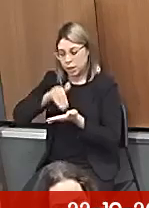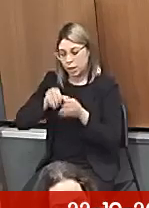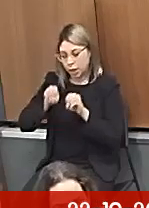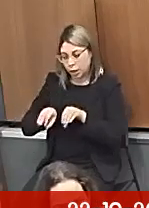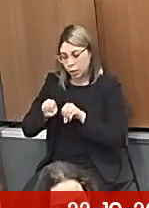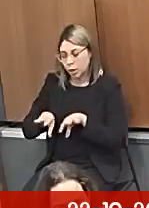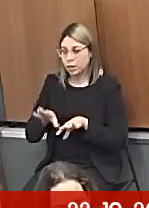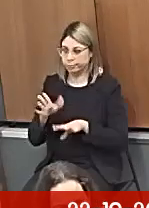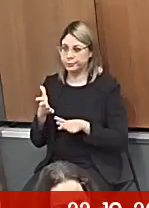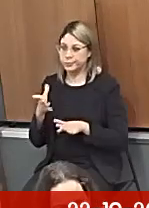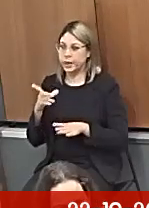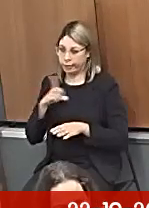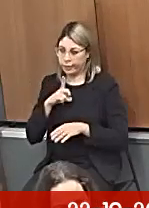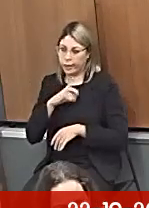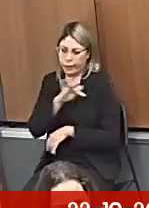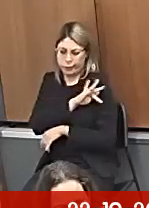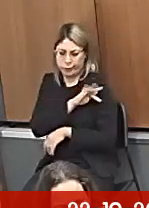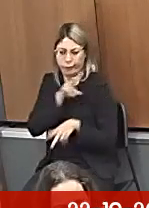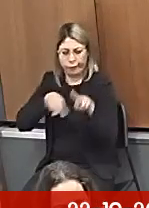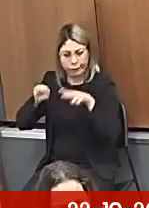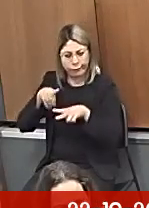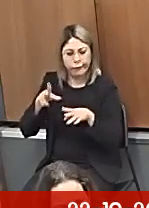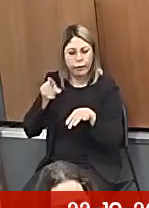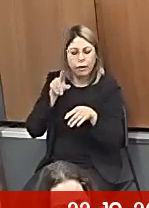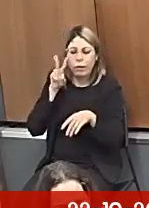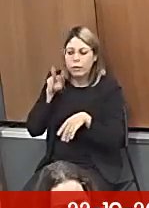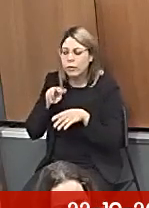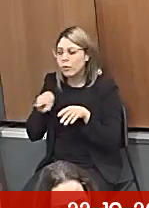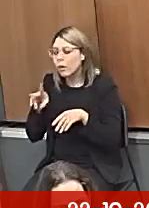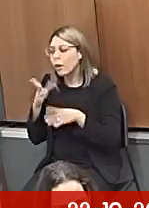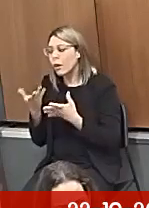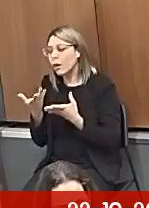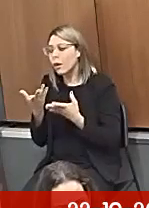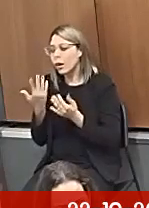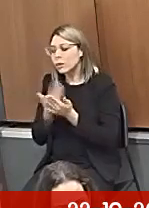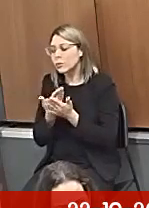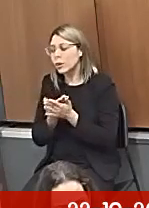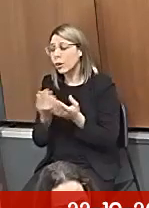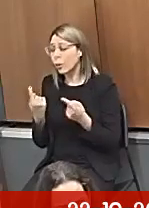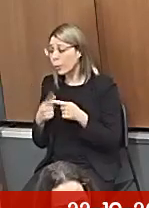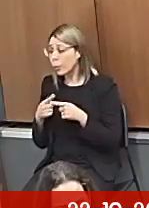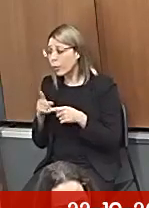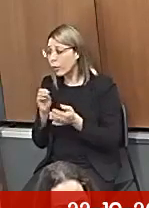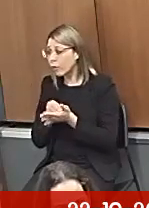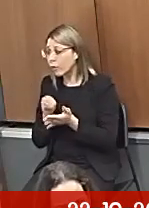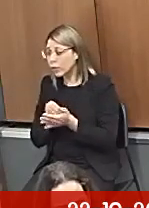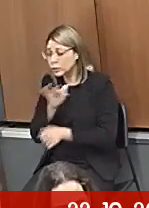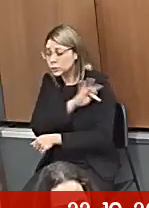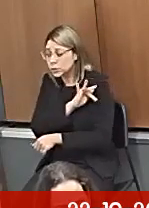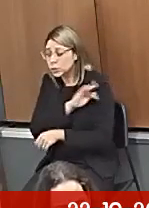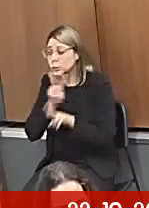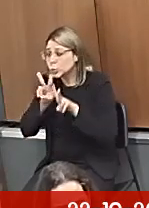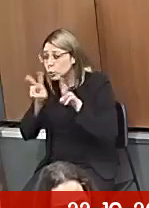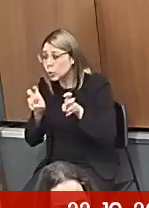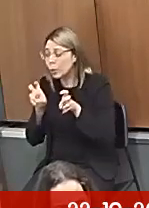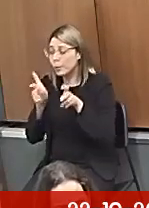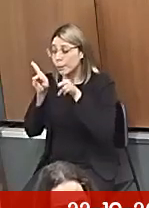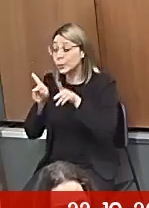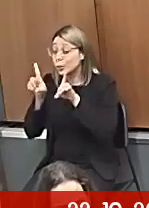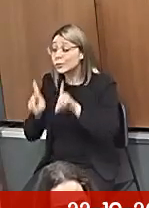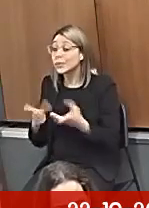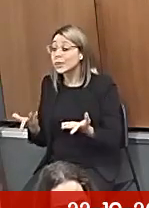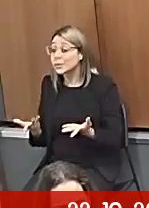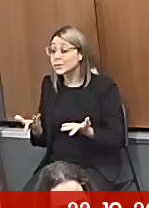ela normalmente faz fiscalizações nas escolas. Por que não incluir a fiscalização das questões envolvendo a pessoa